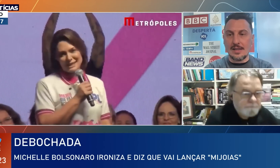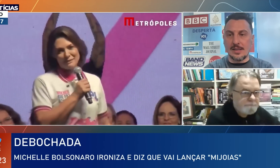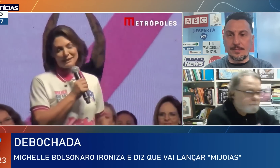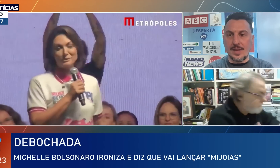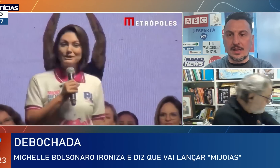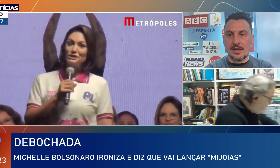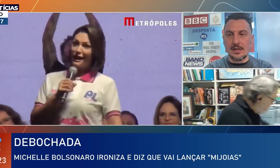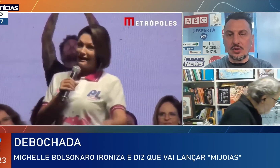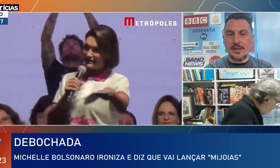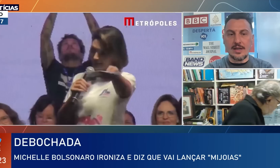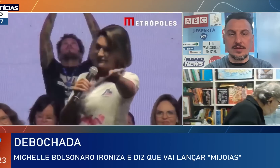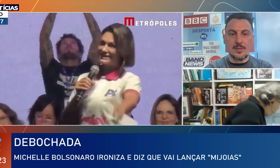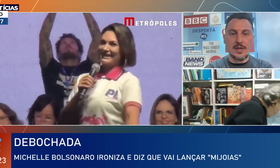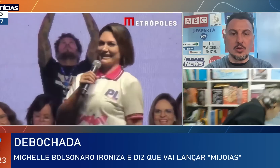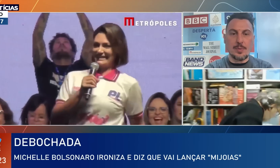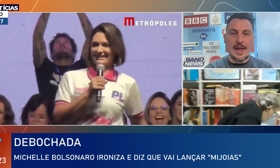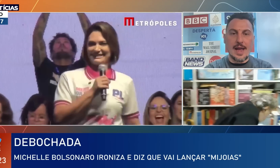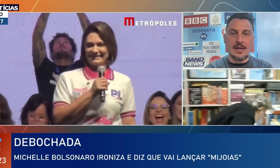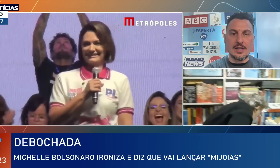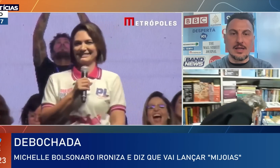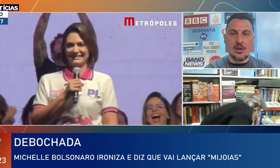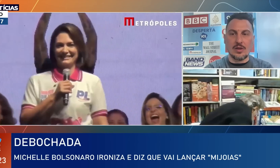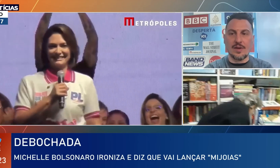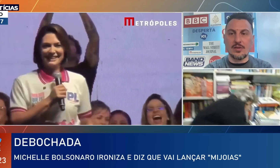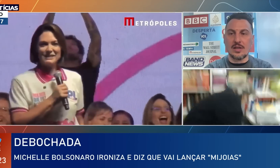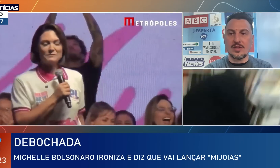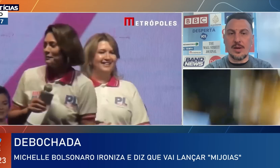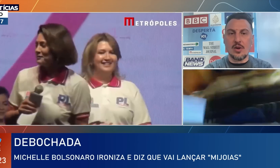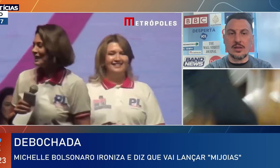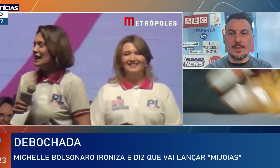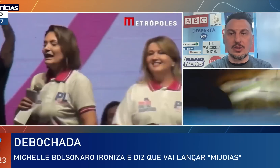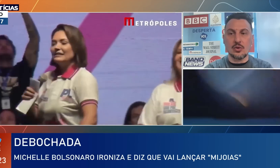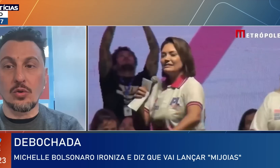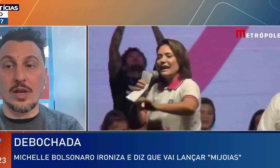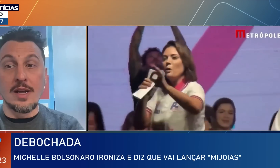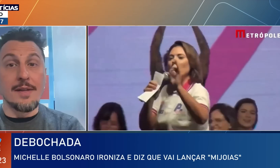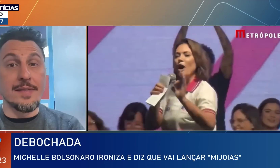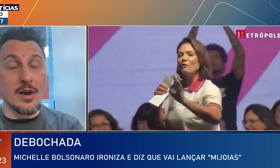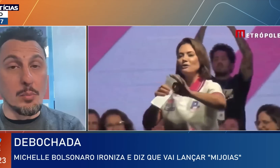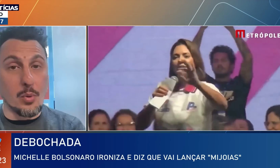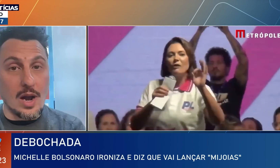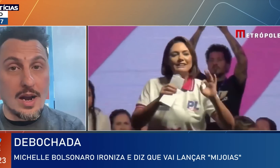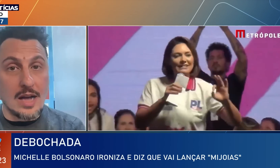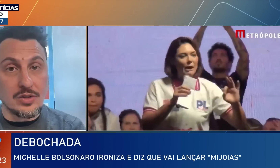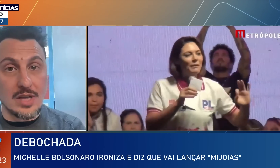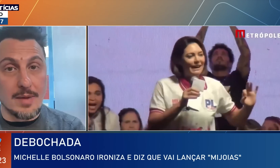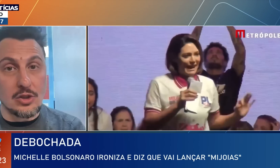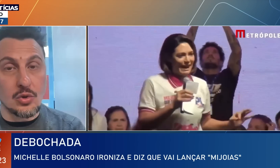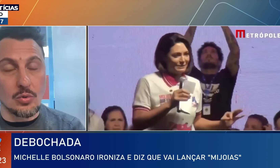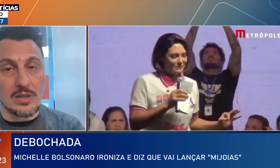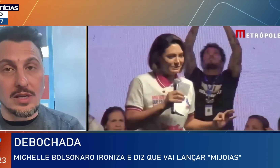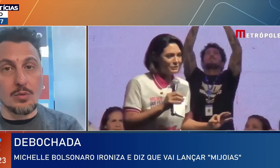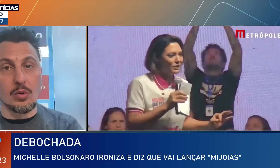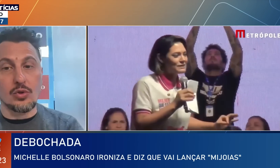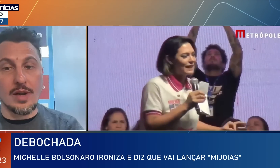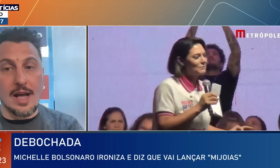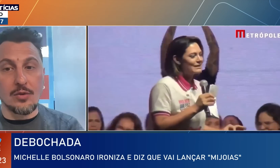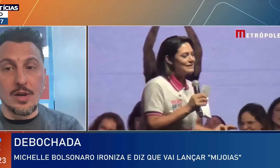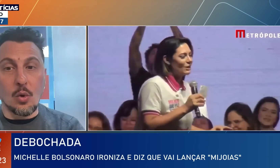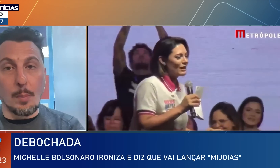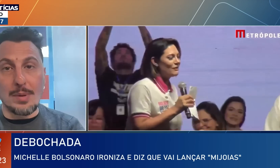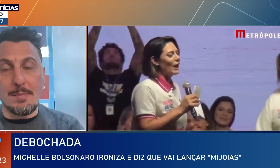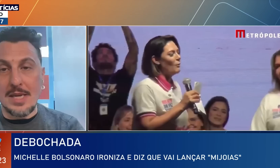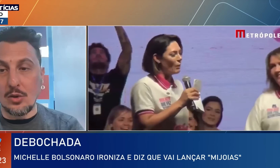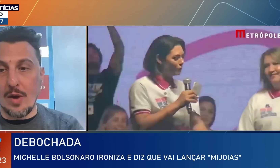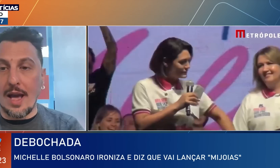sendo treinada, ela tá de liderança feminina do PL, tá aí, ó, tá falando cada vez melhor, tá mais solta, não por acaso está mais solta sem o